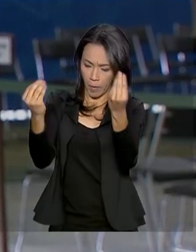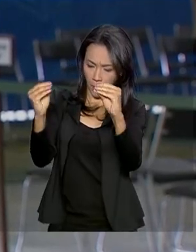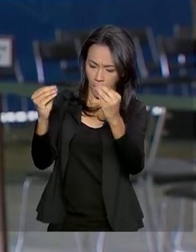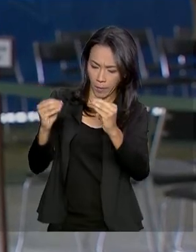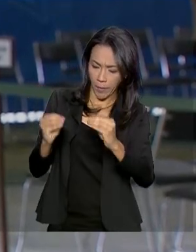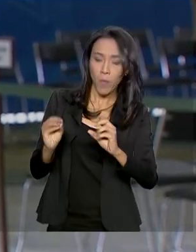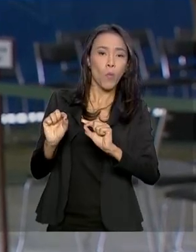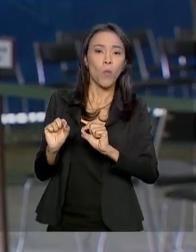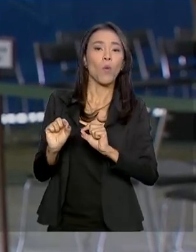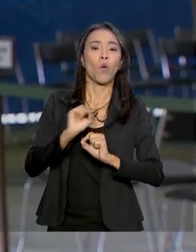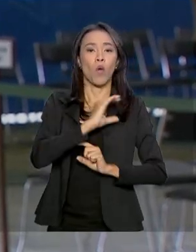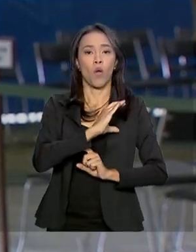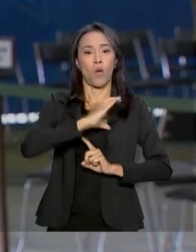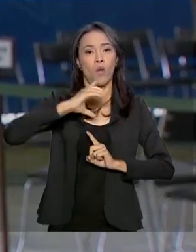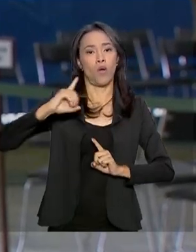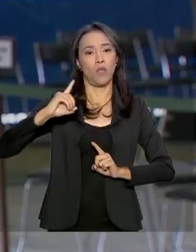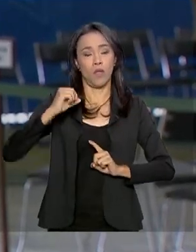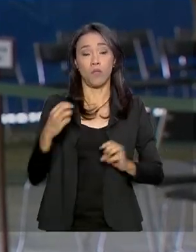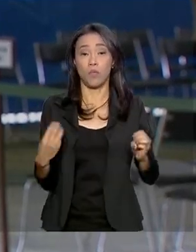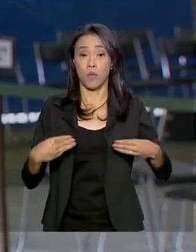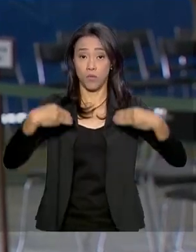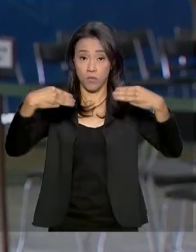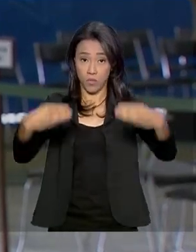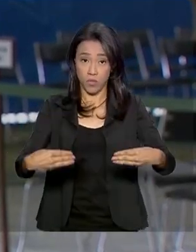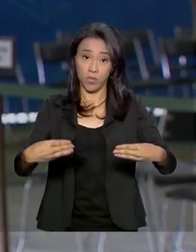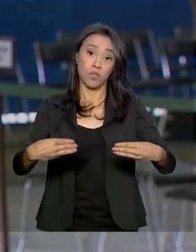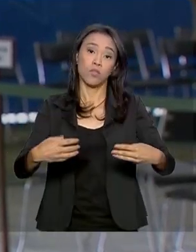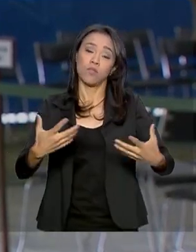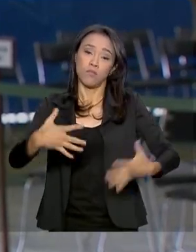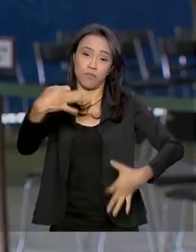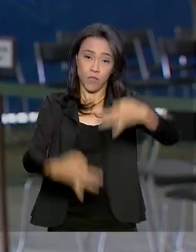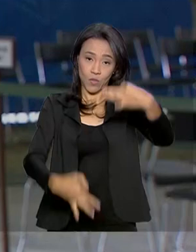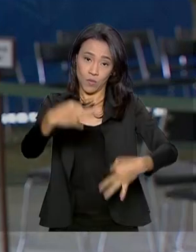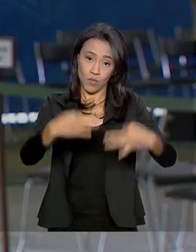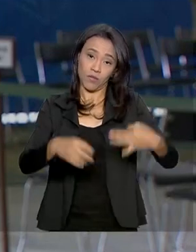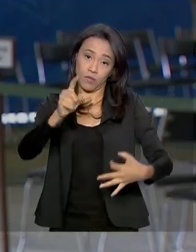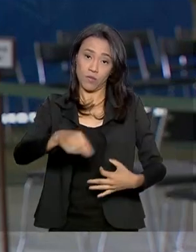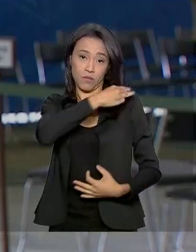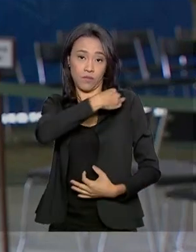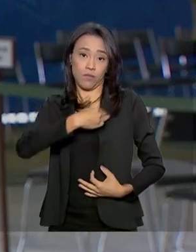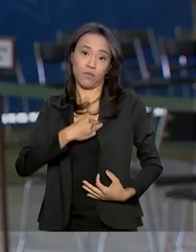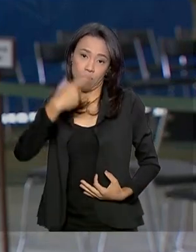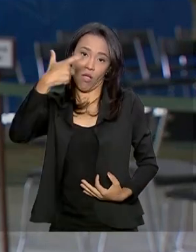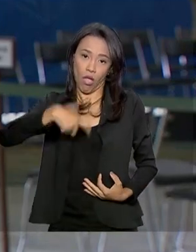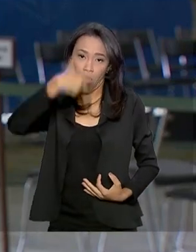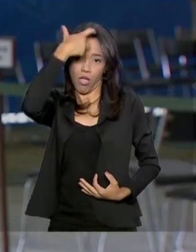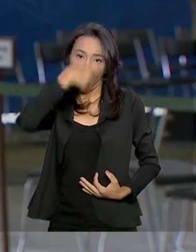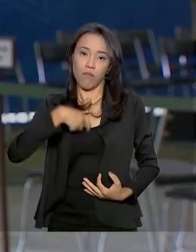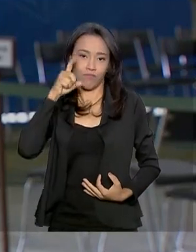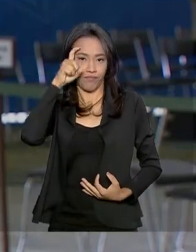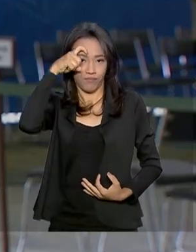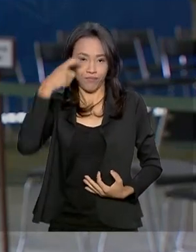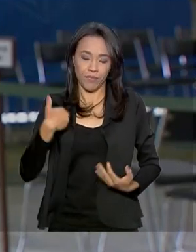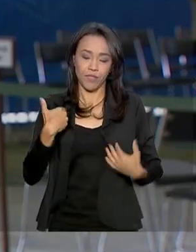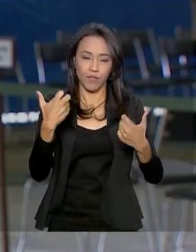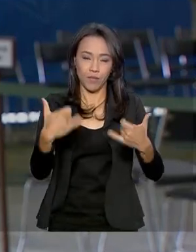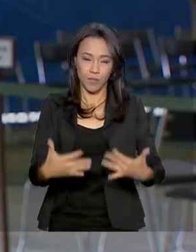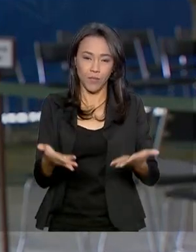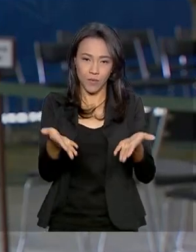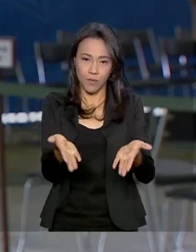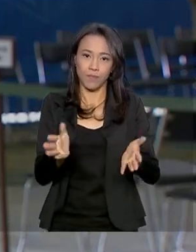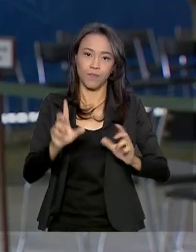coordenado pelo ministro da Justiça e Segurança Pública, Sérgio Moro, que falou com exclusividade para a TV Brasil.